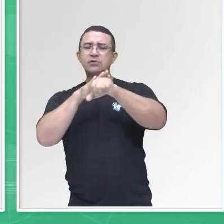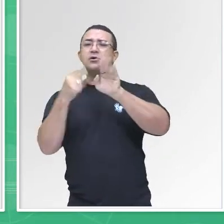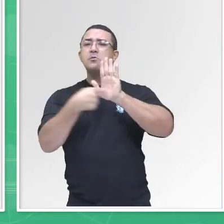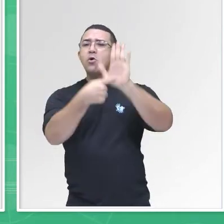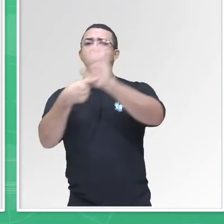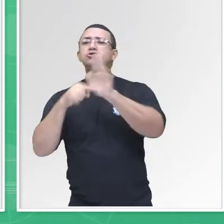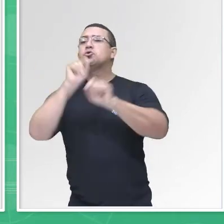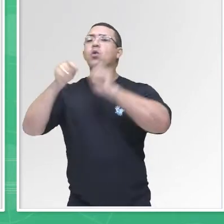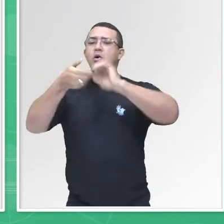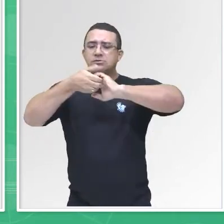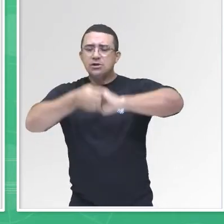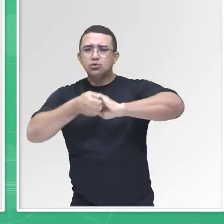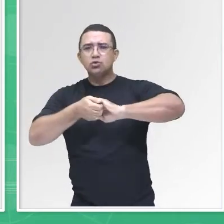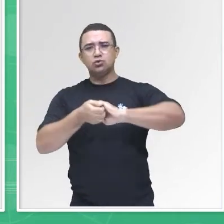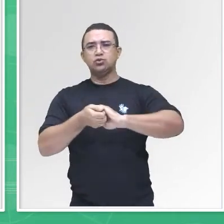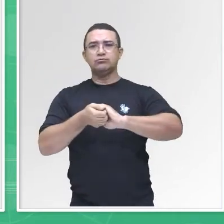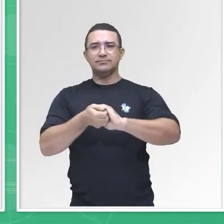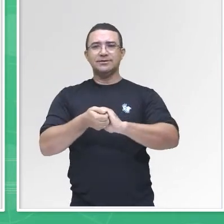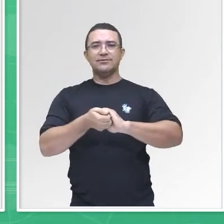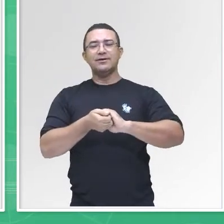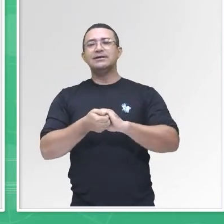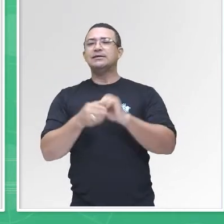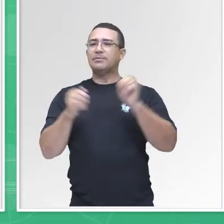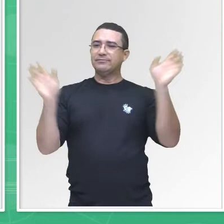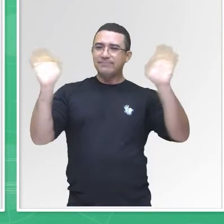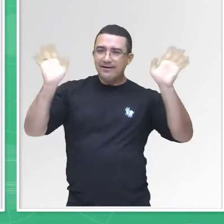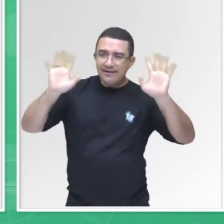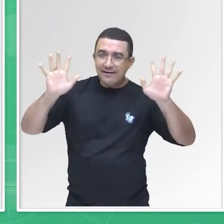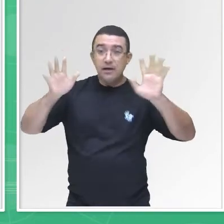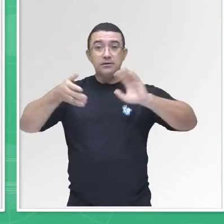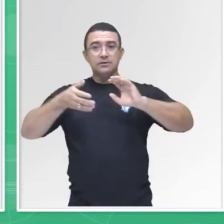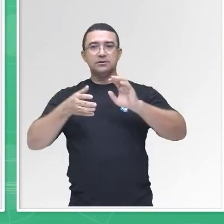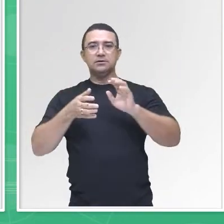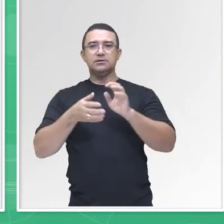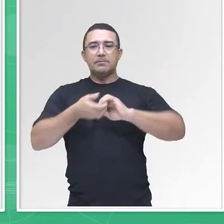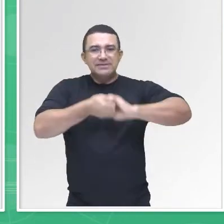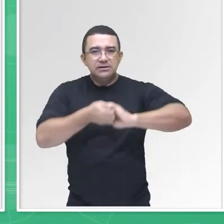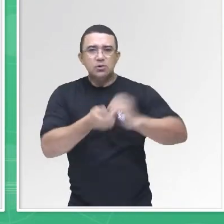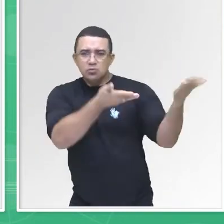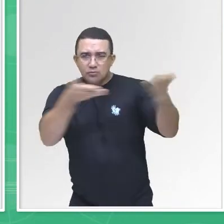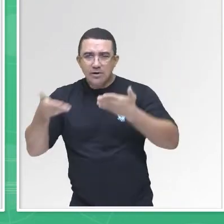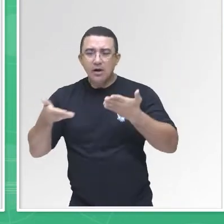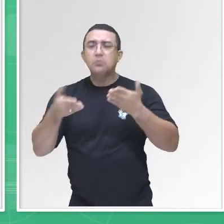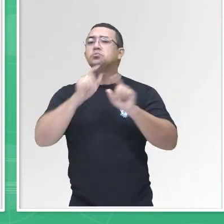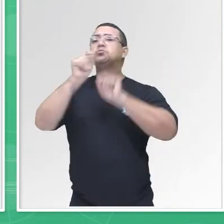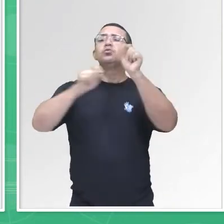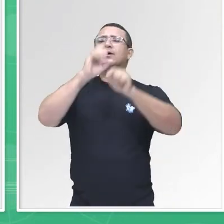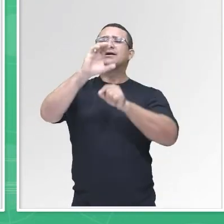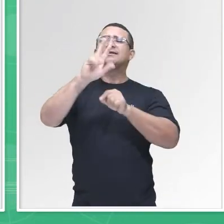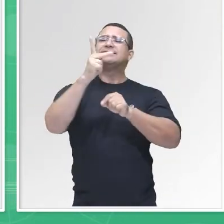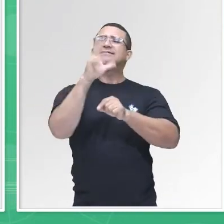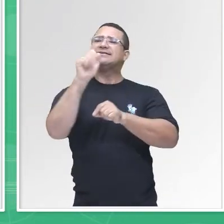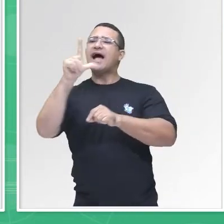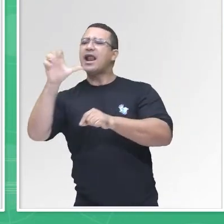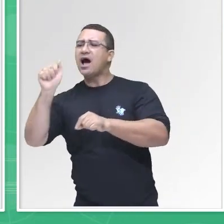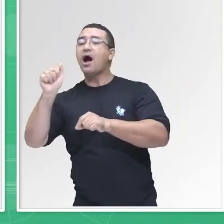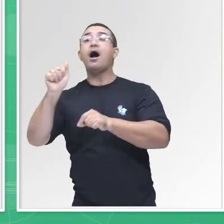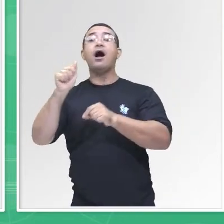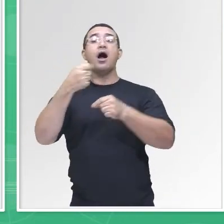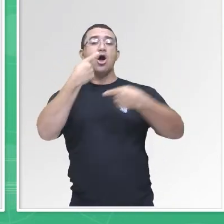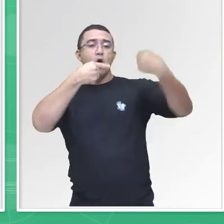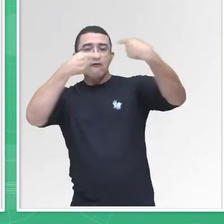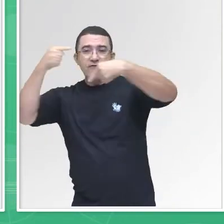saludos, presentaciones e ou despedidas. Olha, o que é charlas? Lá no início da aula eu falei, diálogos,